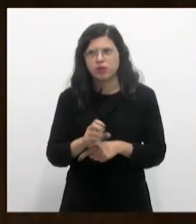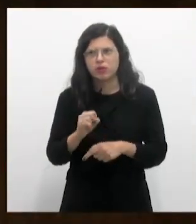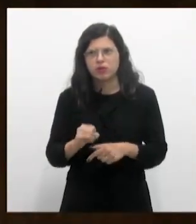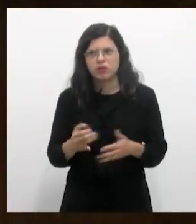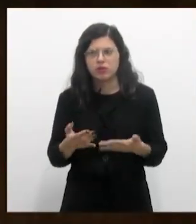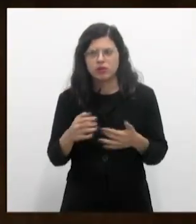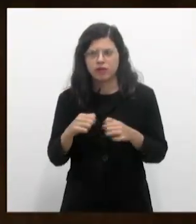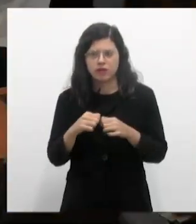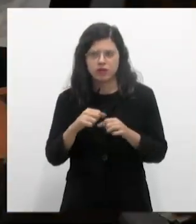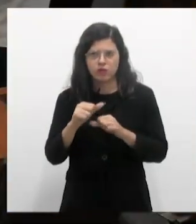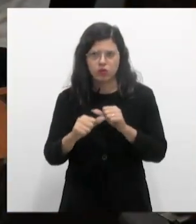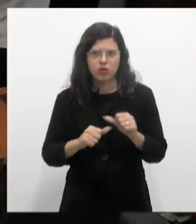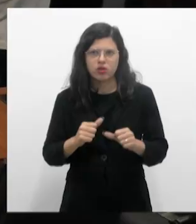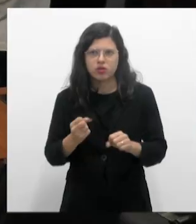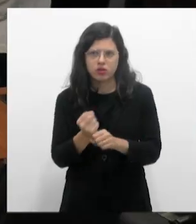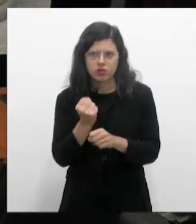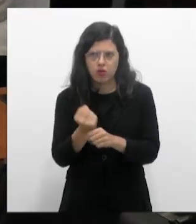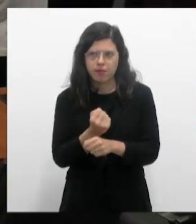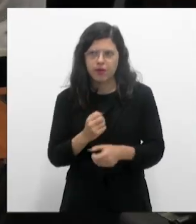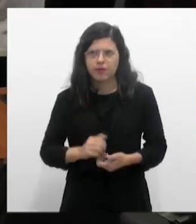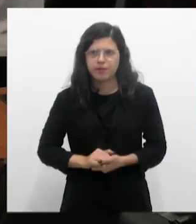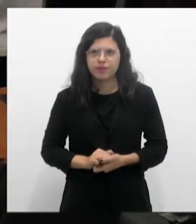fazer.